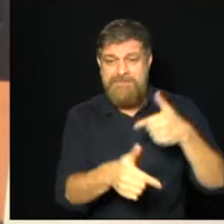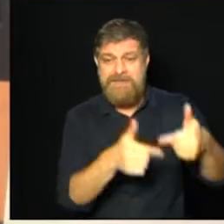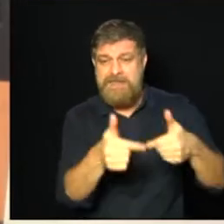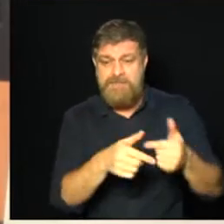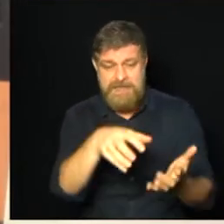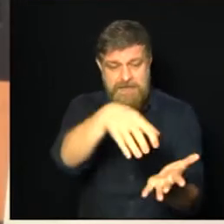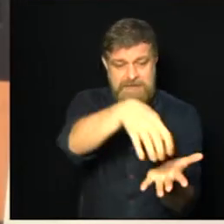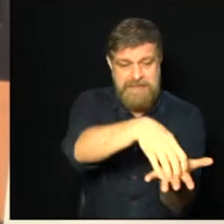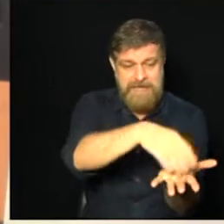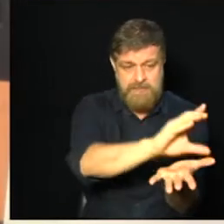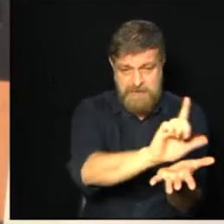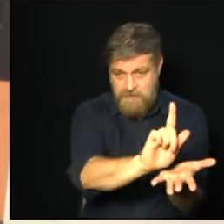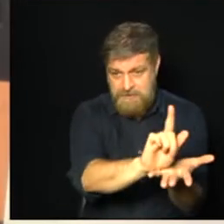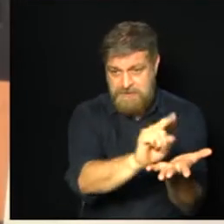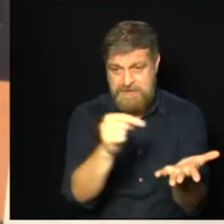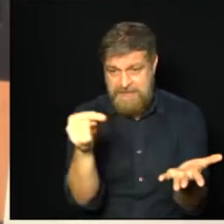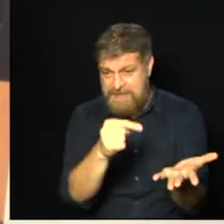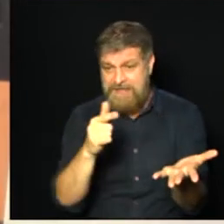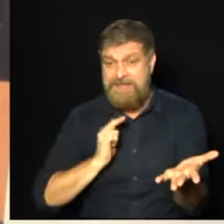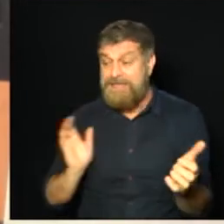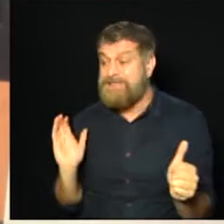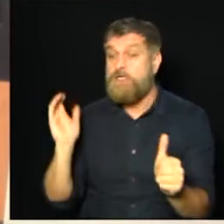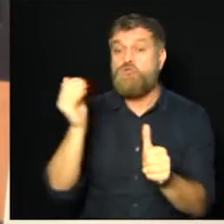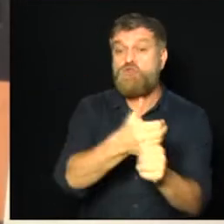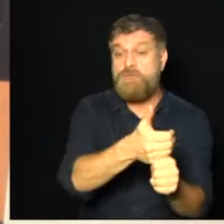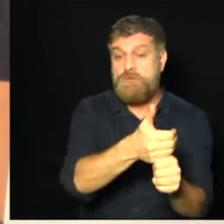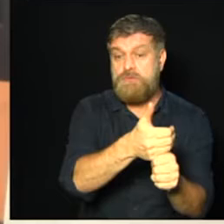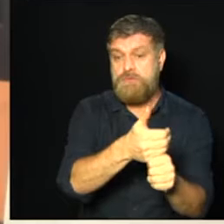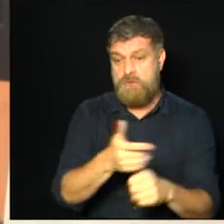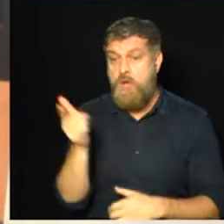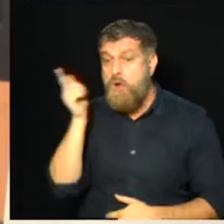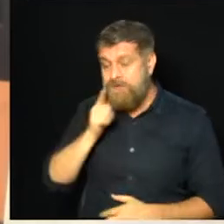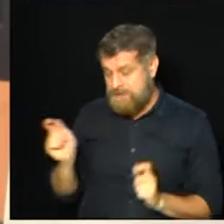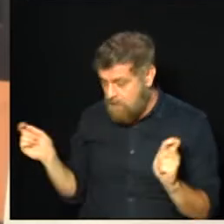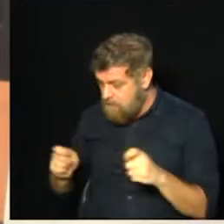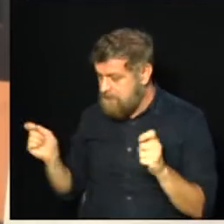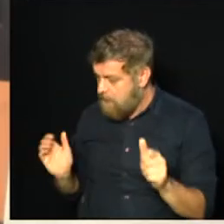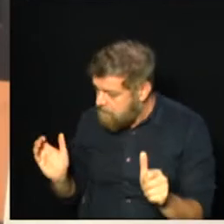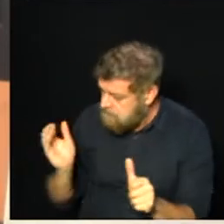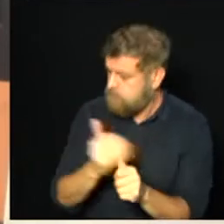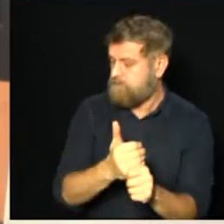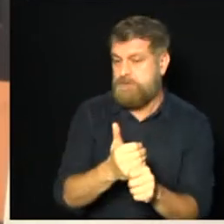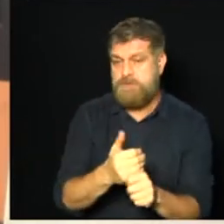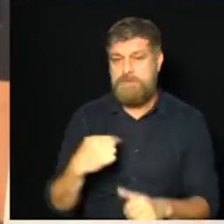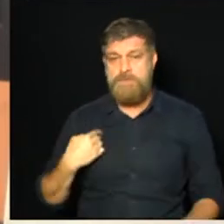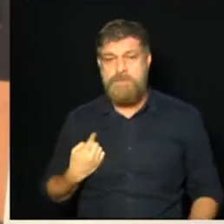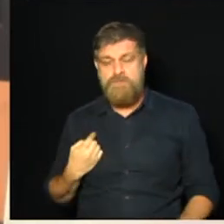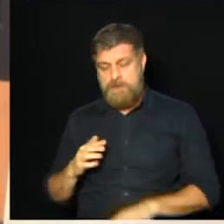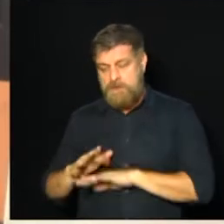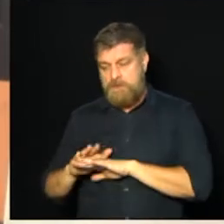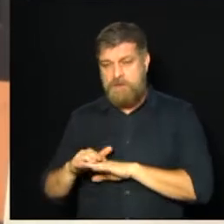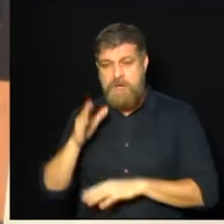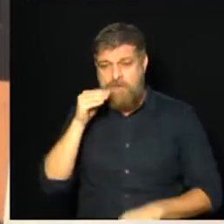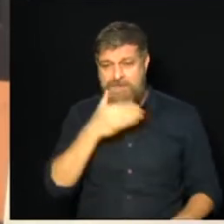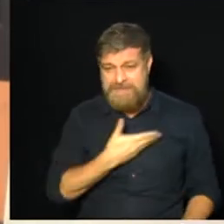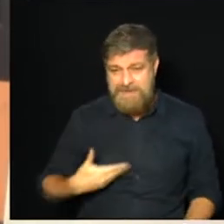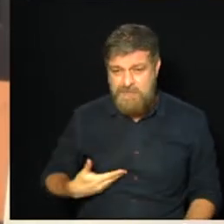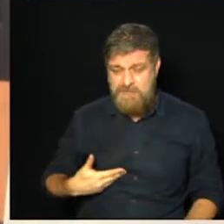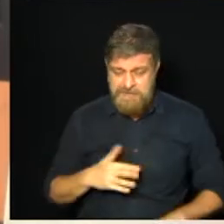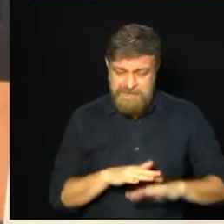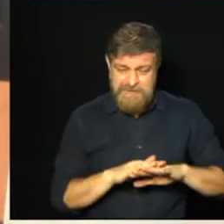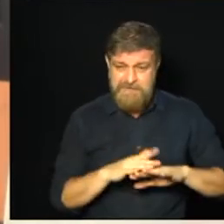naquele posto de trabalho, ele tem que ser substituído. Então, eu consigo fazer essa reposição. A gente faz um cálculo do servidor público de reposição